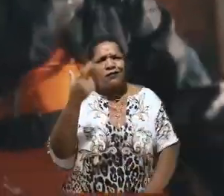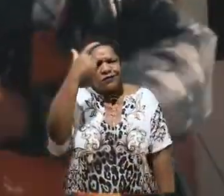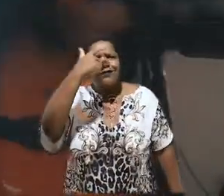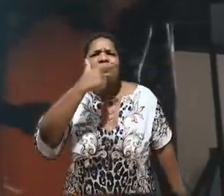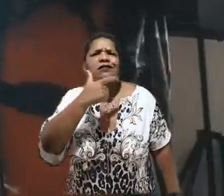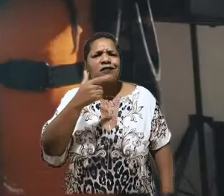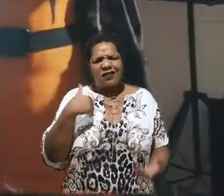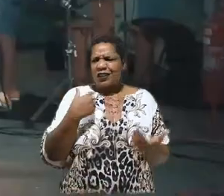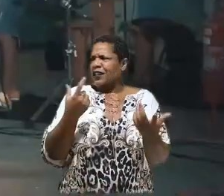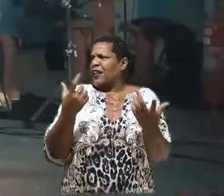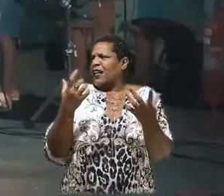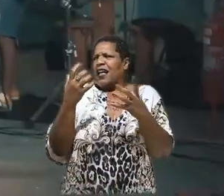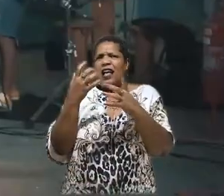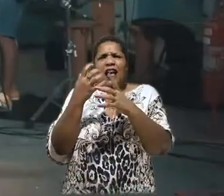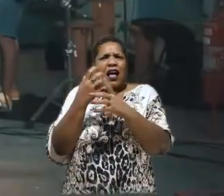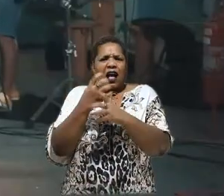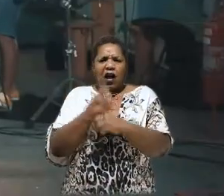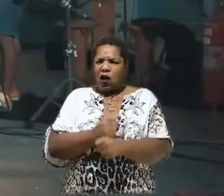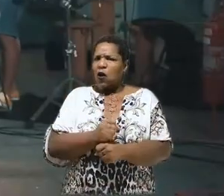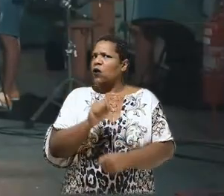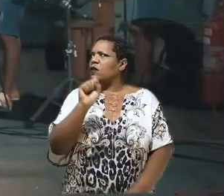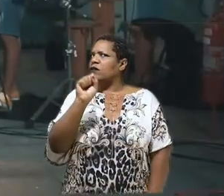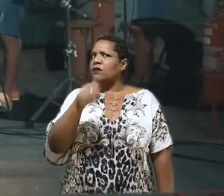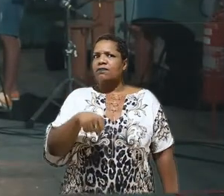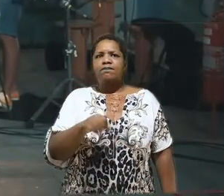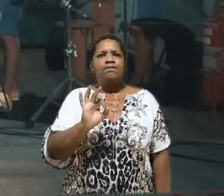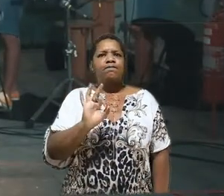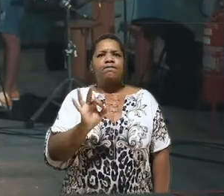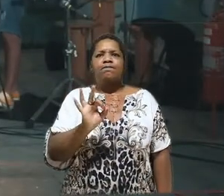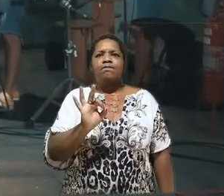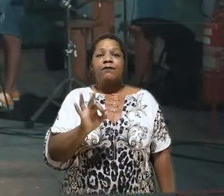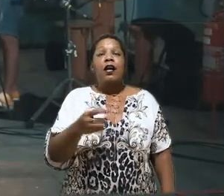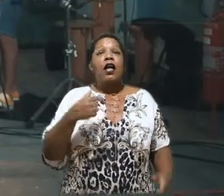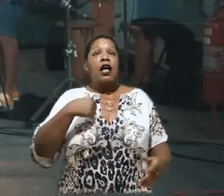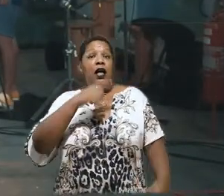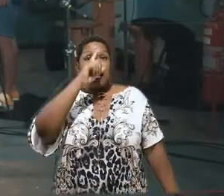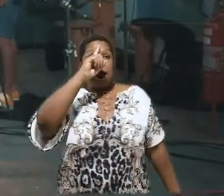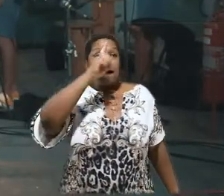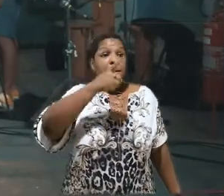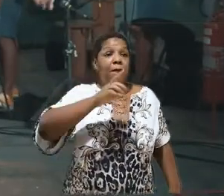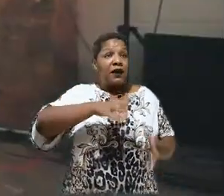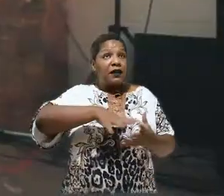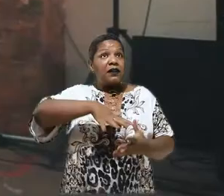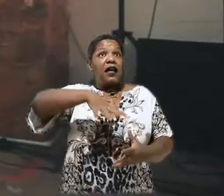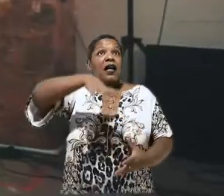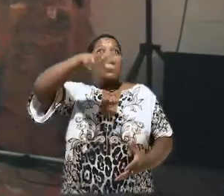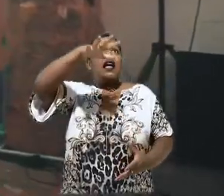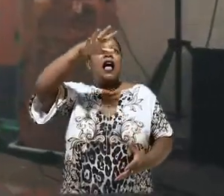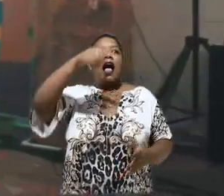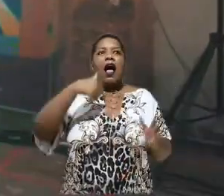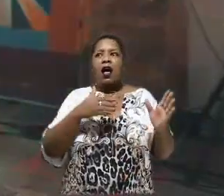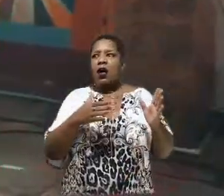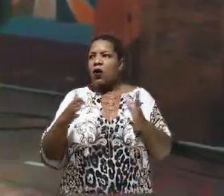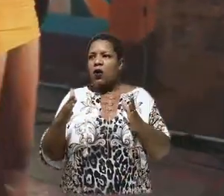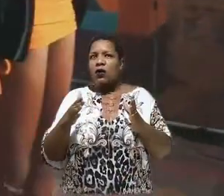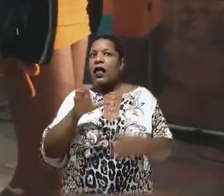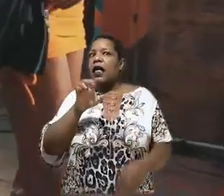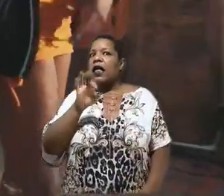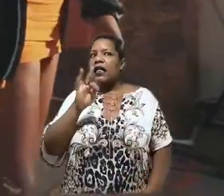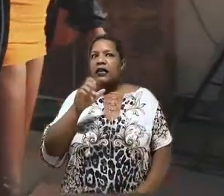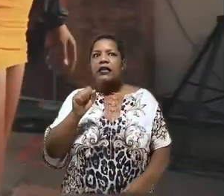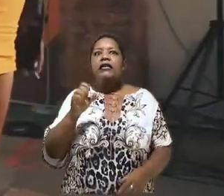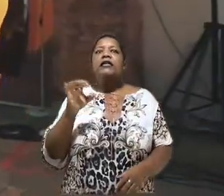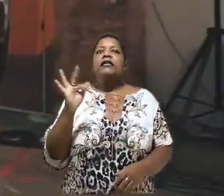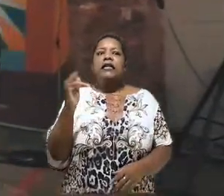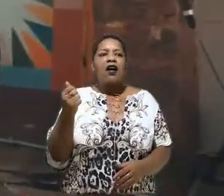da conta não é e a demanda canal para vai período de matrícula para o